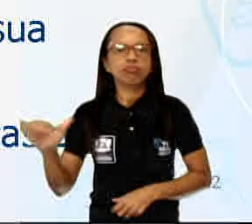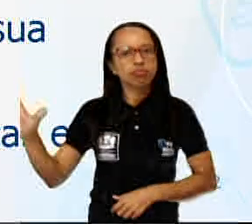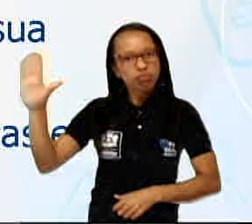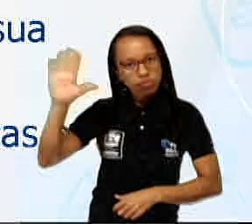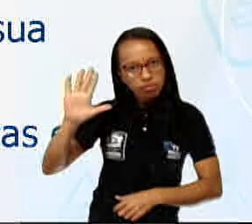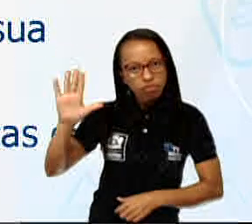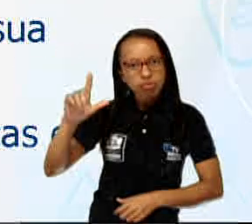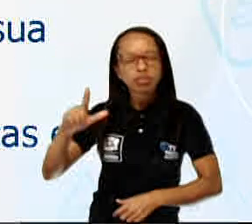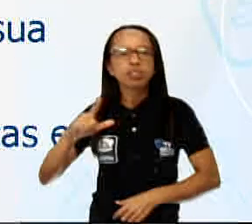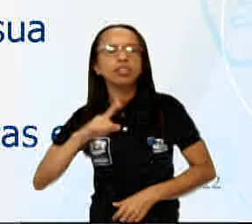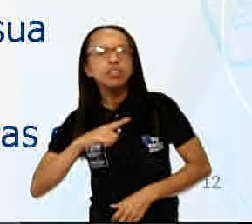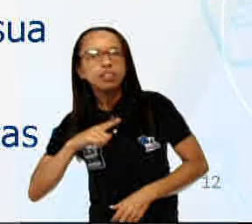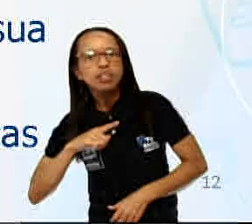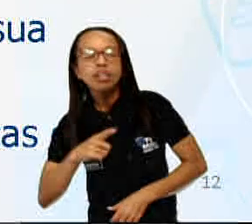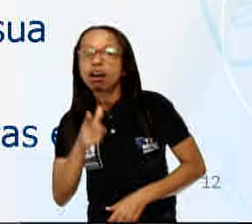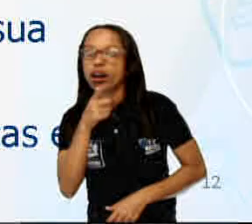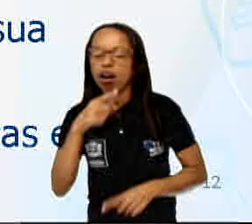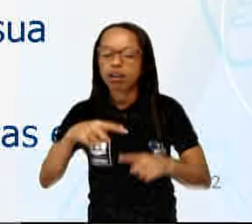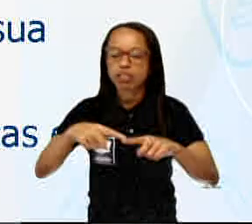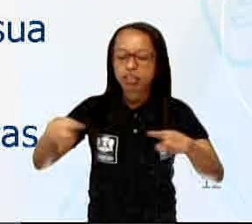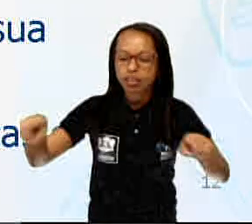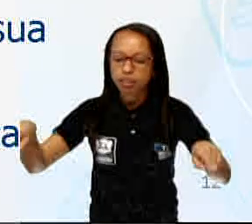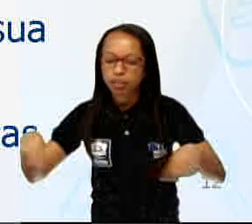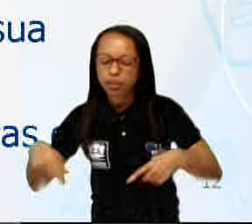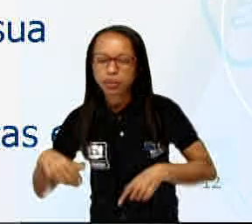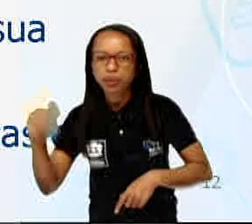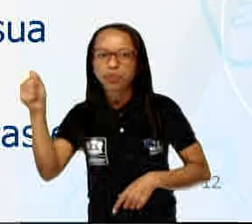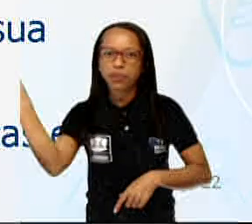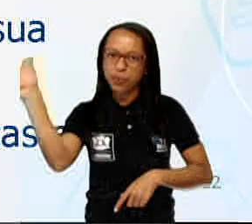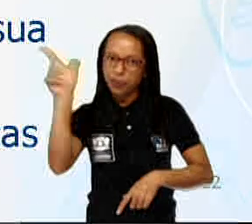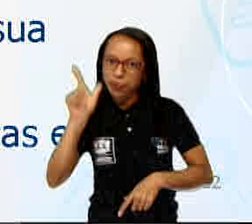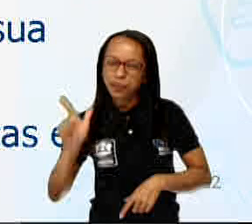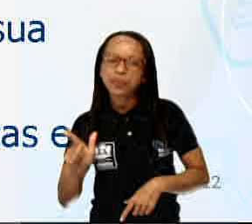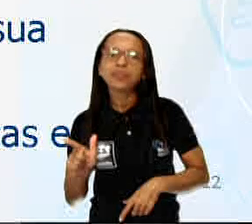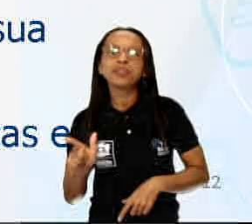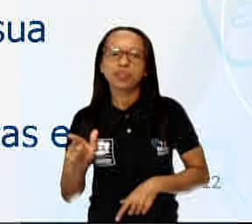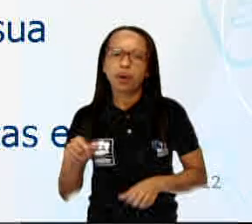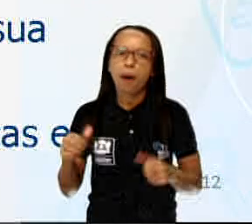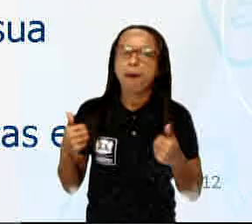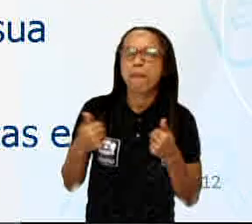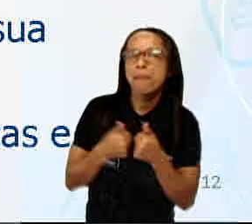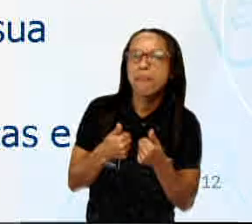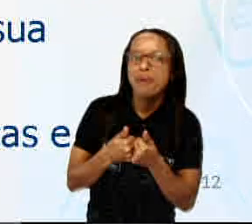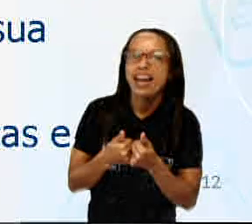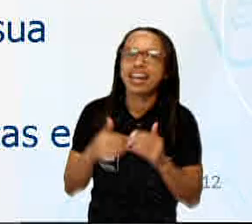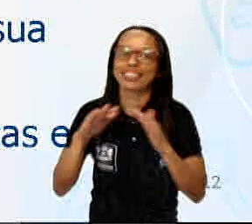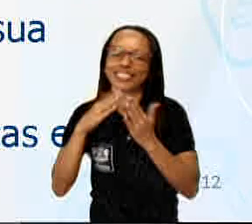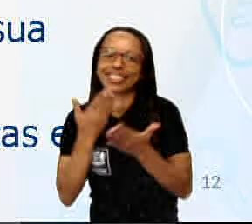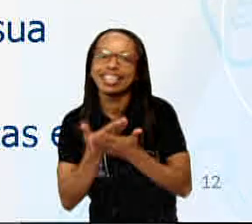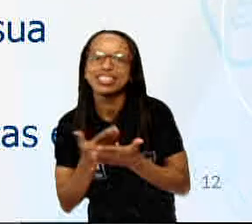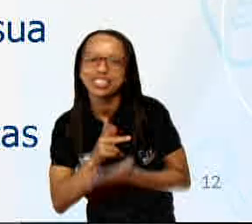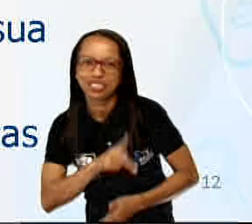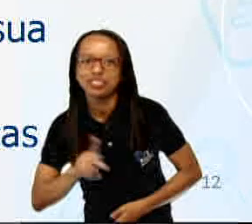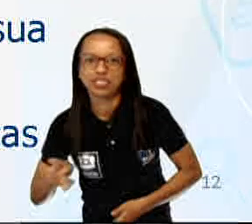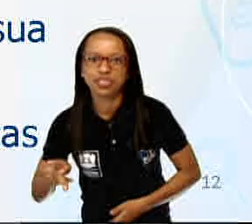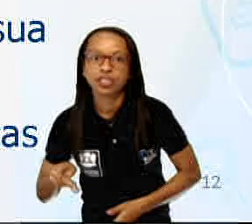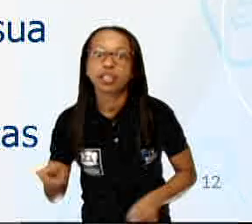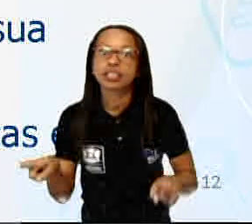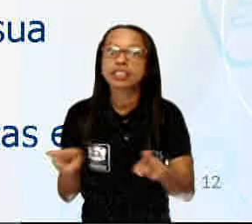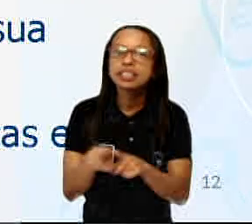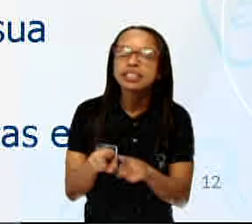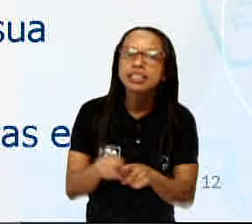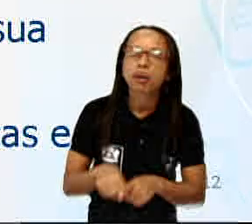também a Lagoa Azul, que fica pertinho da minha escola. Saudades de todos. nós temos também a Praia de